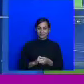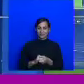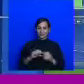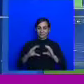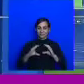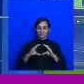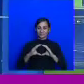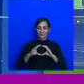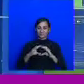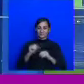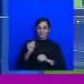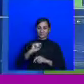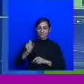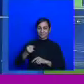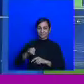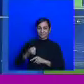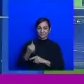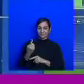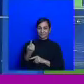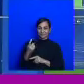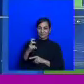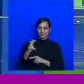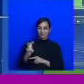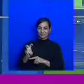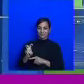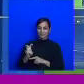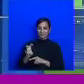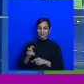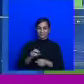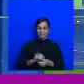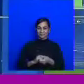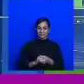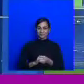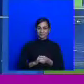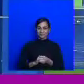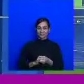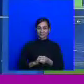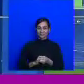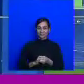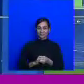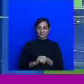Bola azul, número 15. Azul 15.